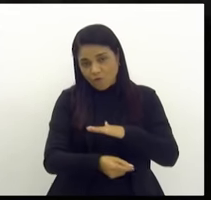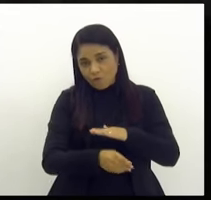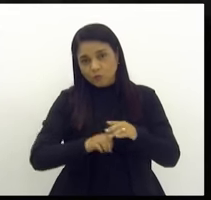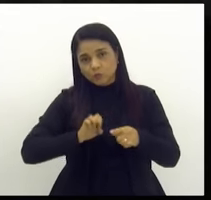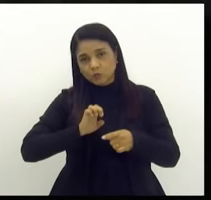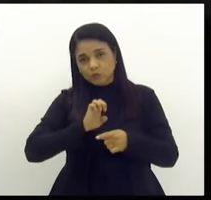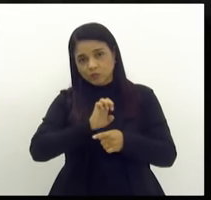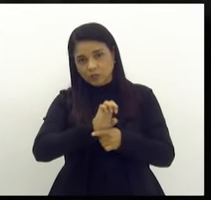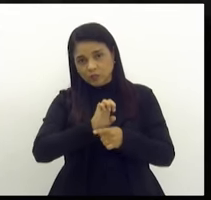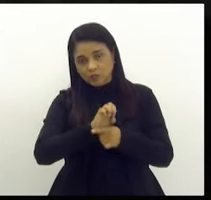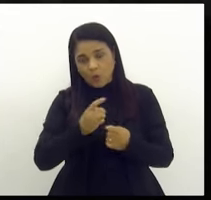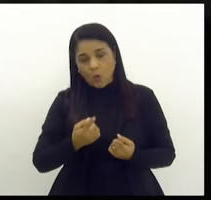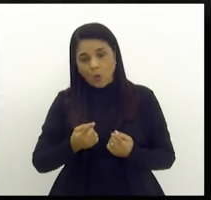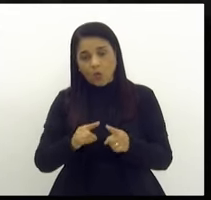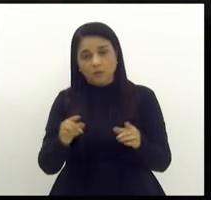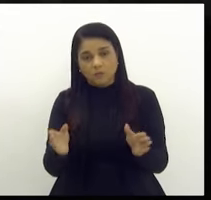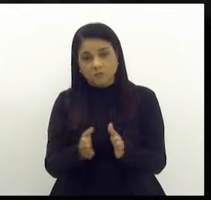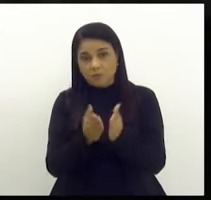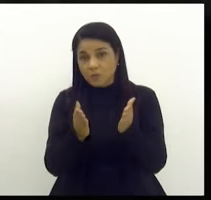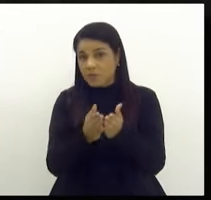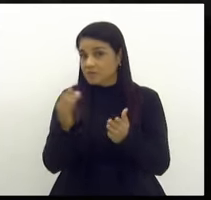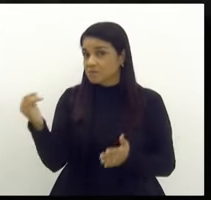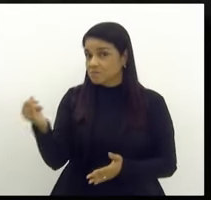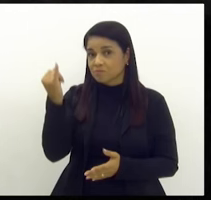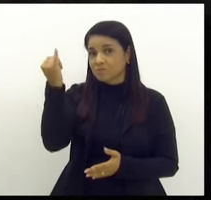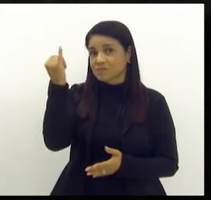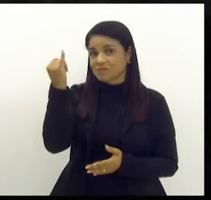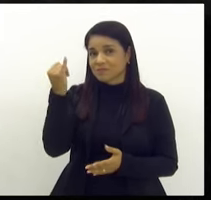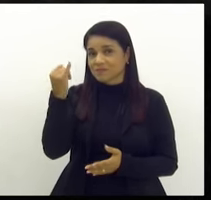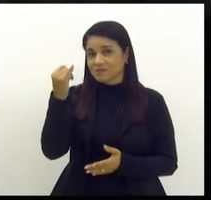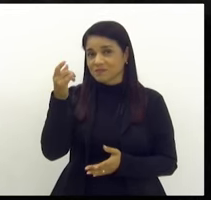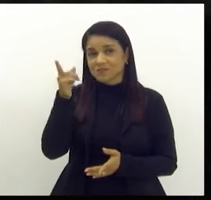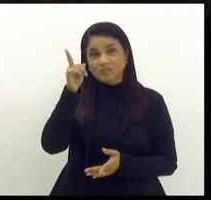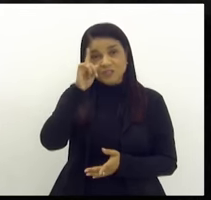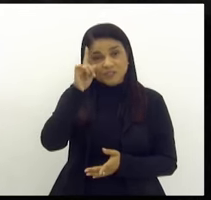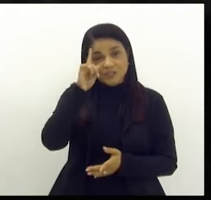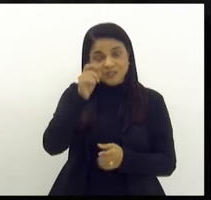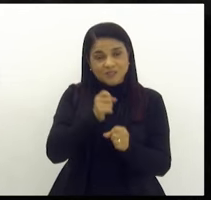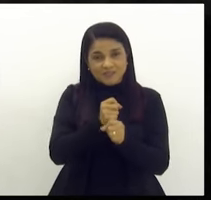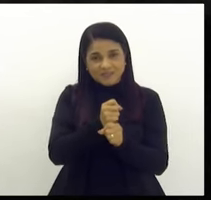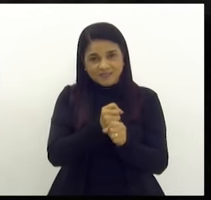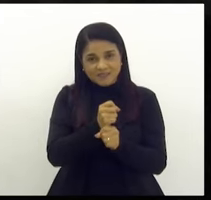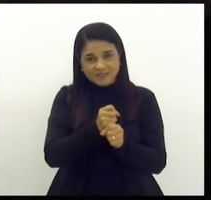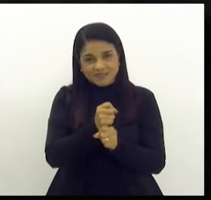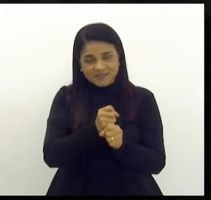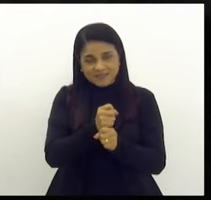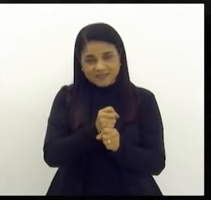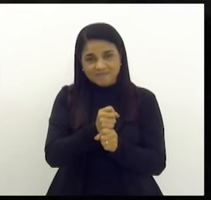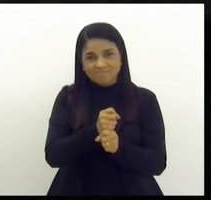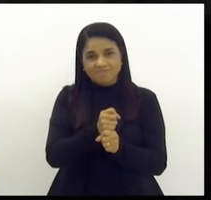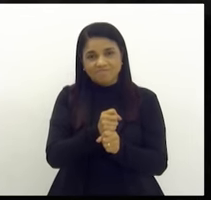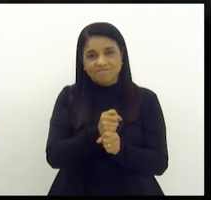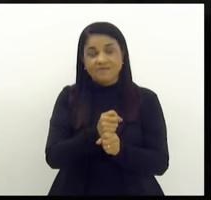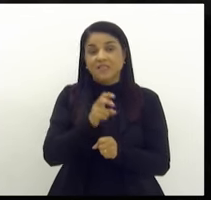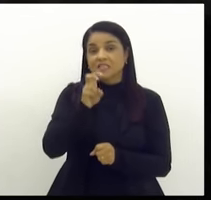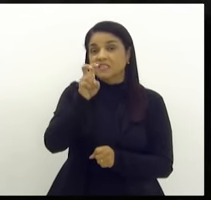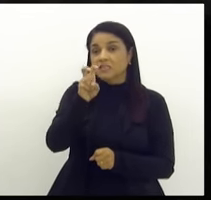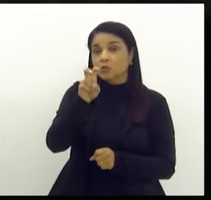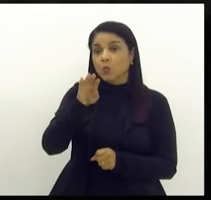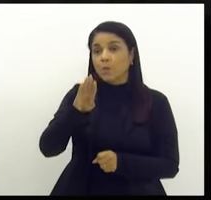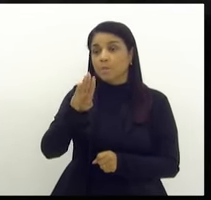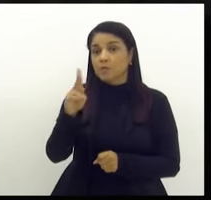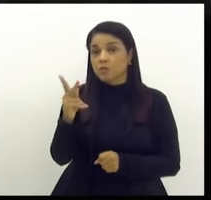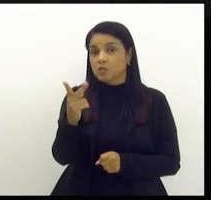combate à pobreza importantíssimo todo ano a gente ordem de grandeza ele rende bilhões